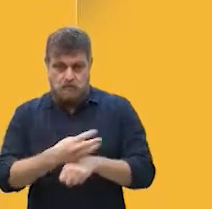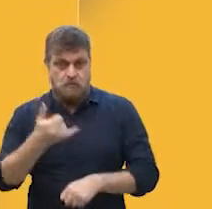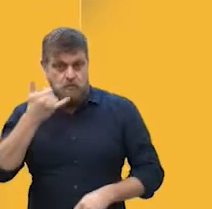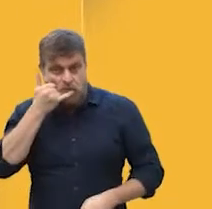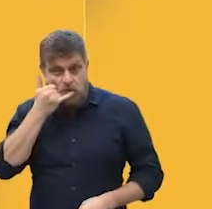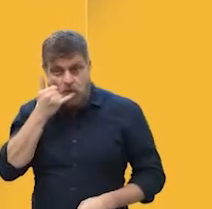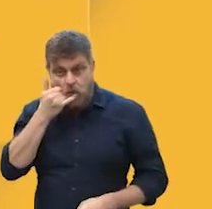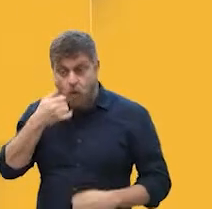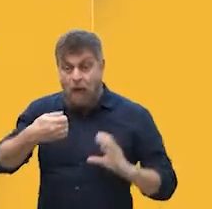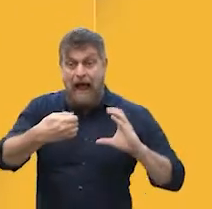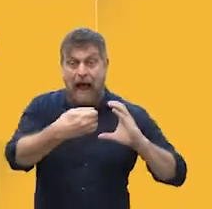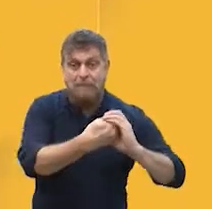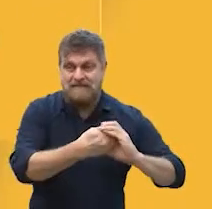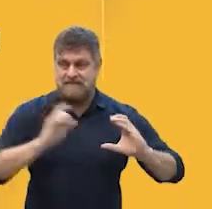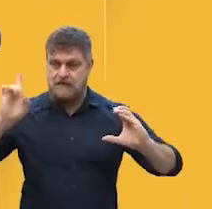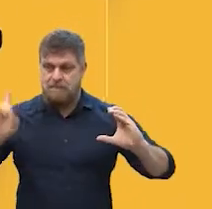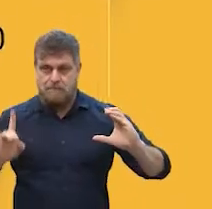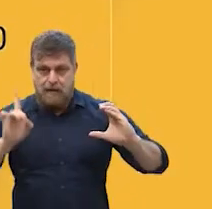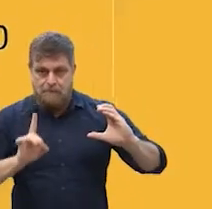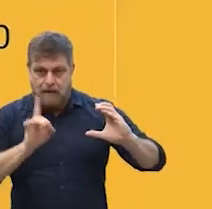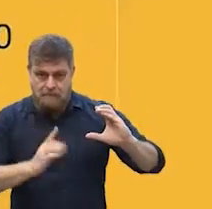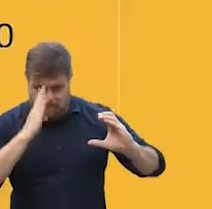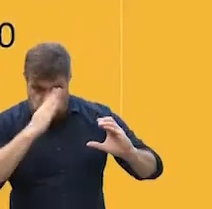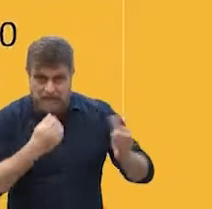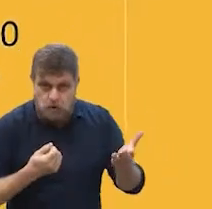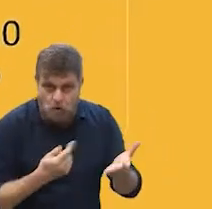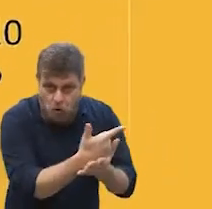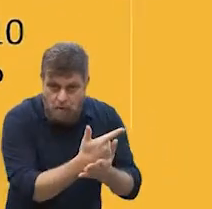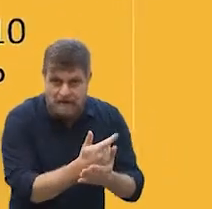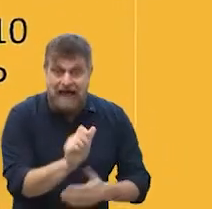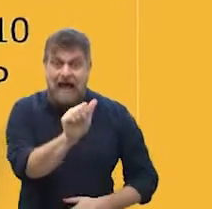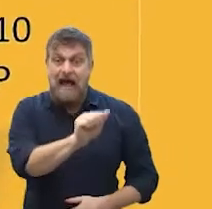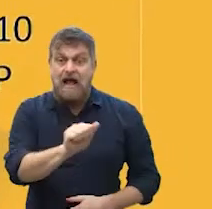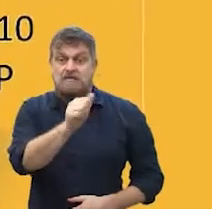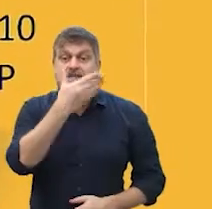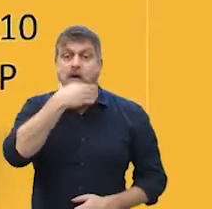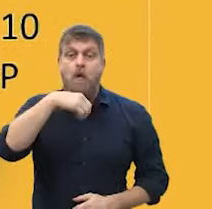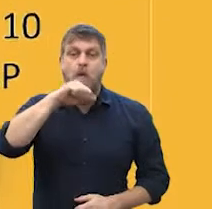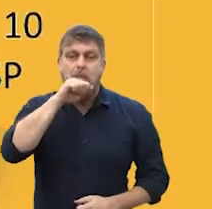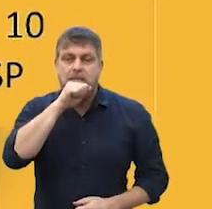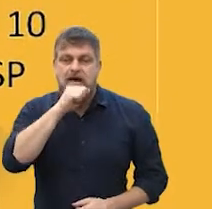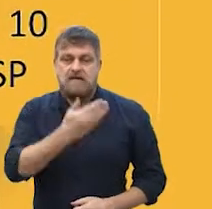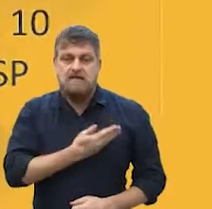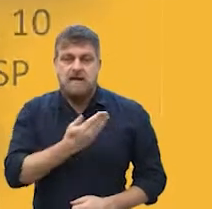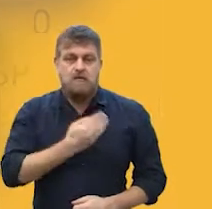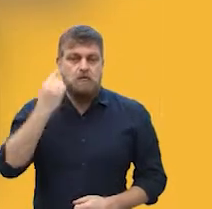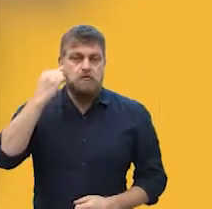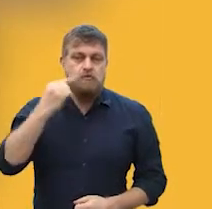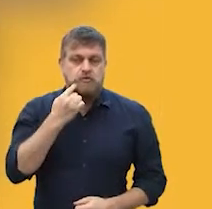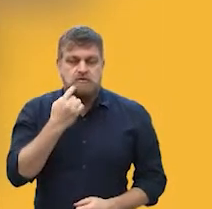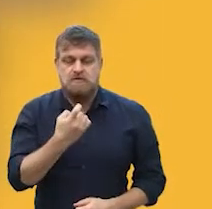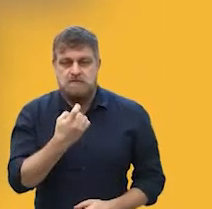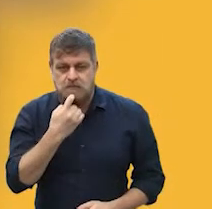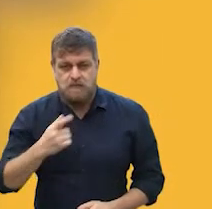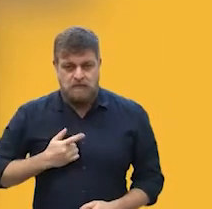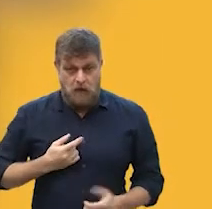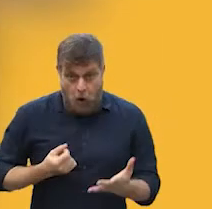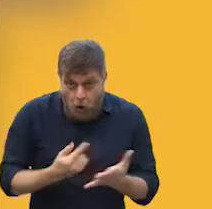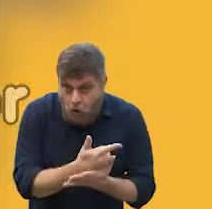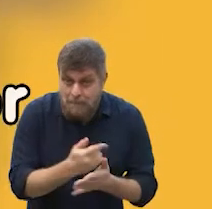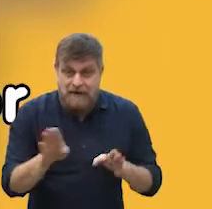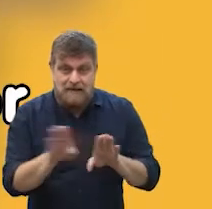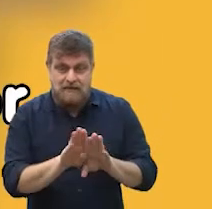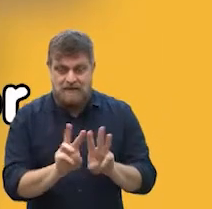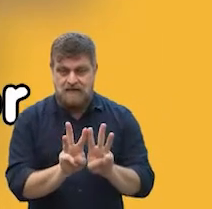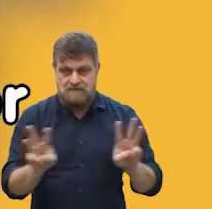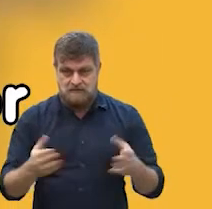ir direto na sede da APASCamp, a Associação de Pais e Surdos de Campinas. Pode ainda adquirir o bilhete